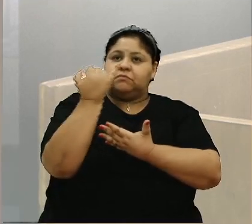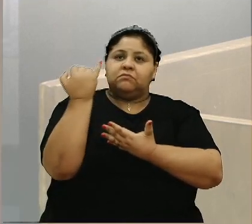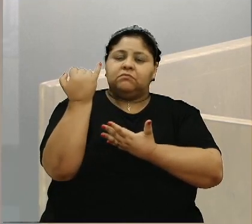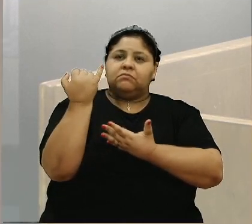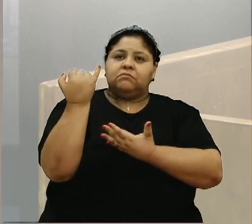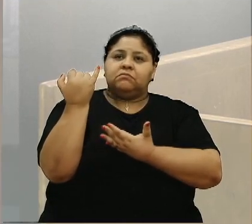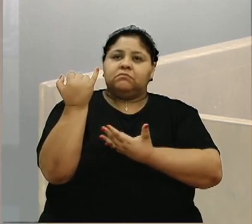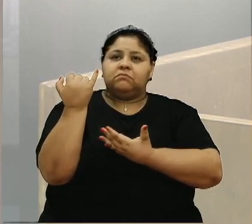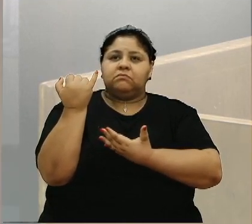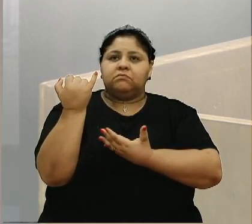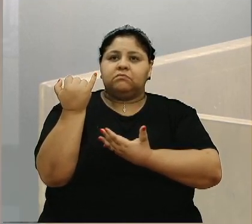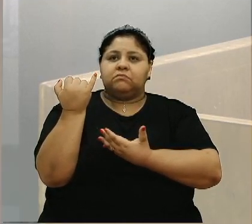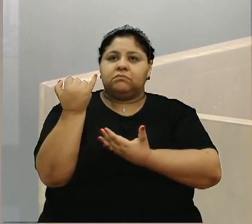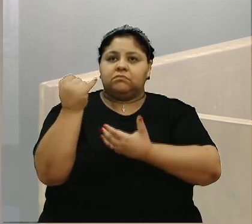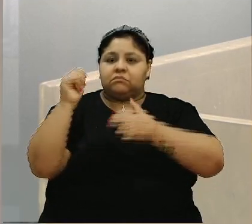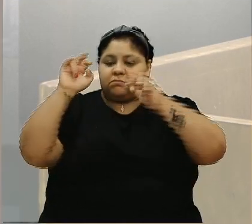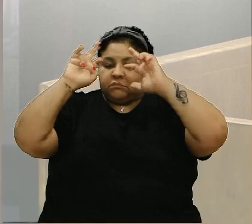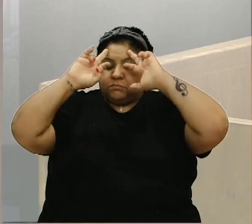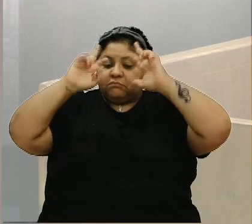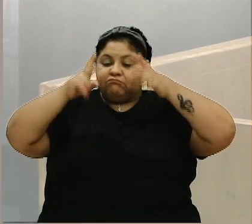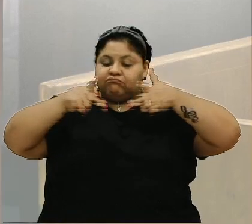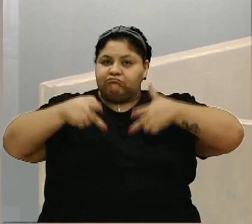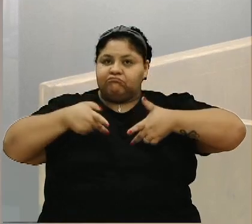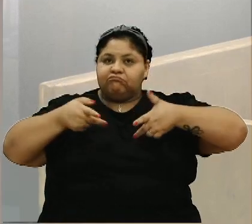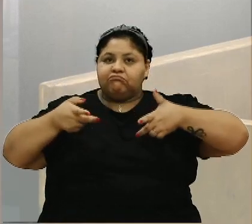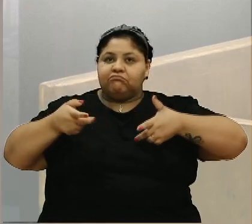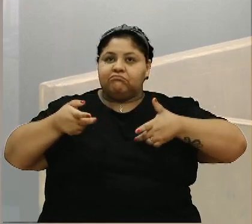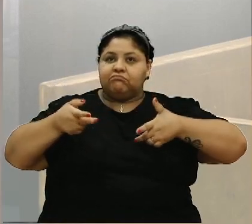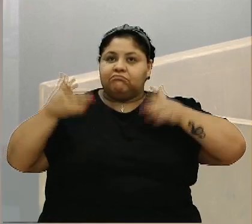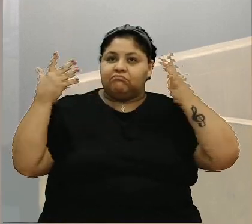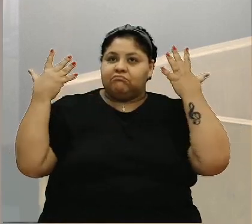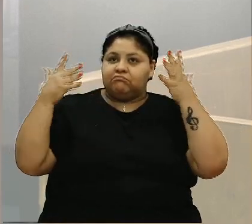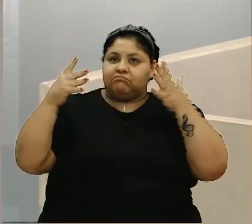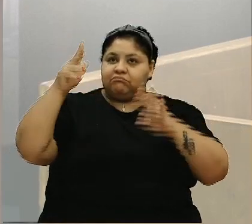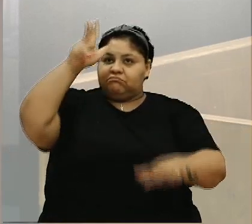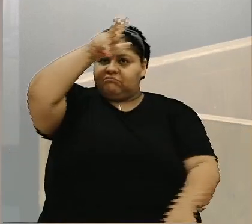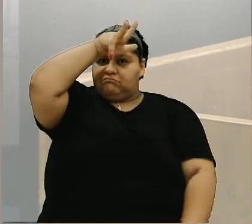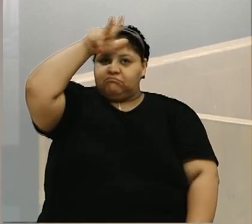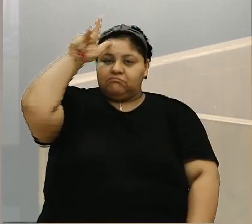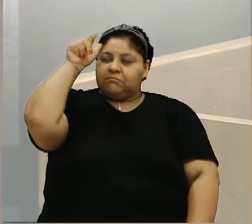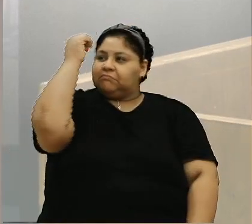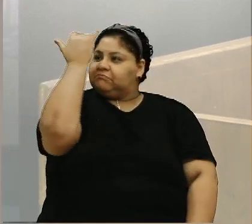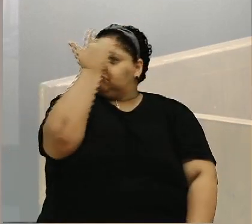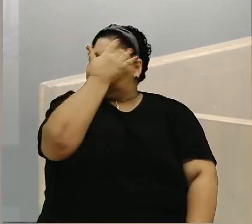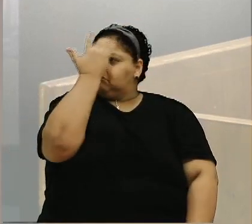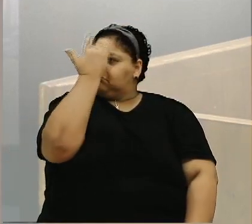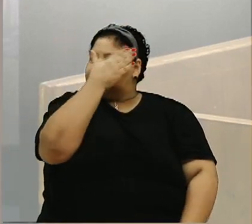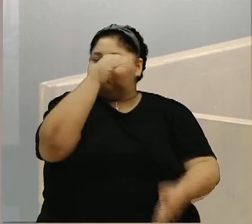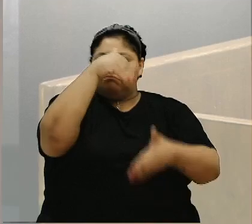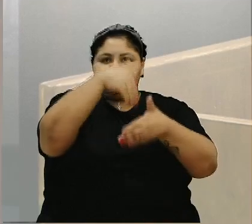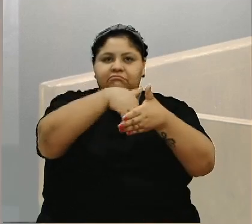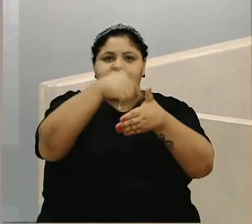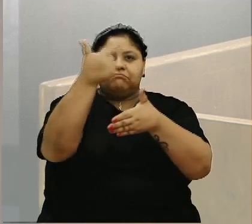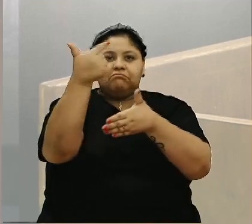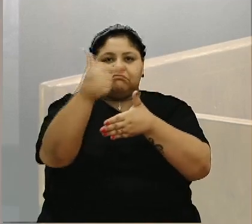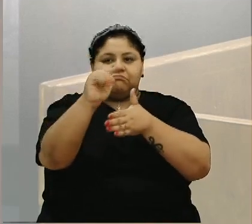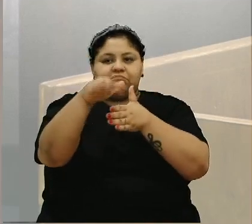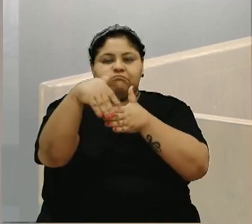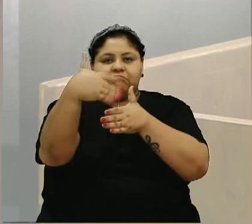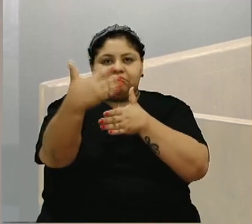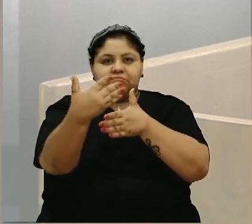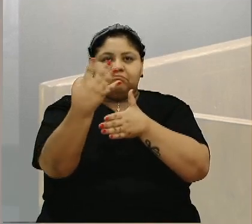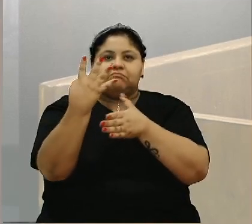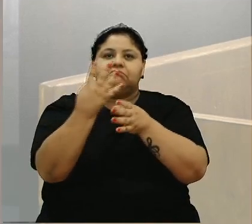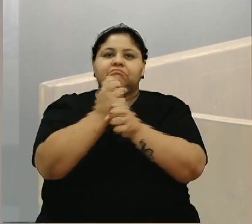gente reconhecer e parabenizar o prefeito Adiló, reeleito, para os próximos